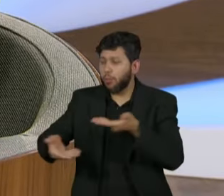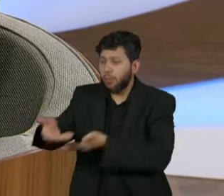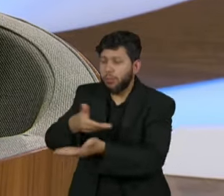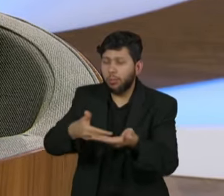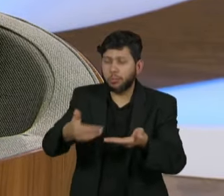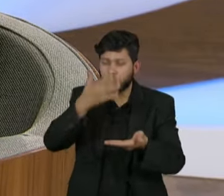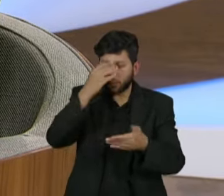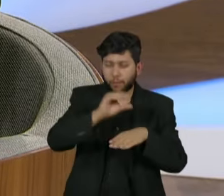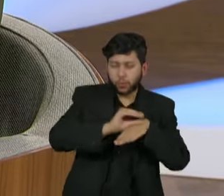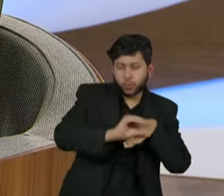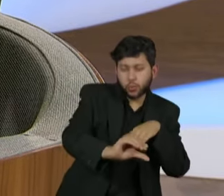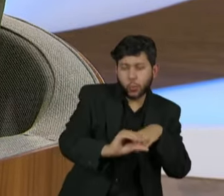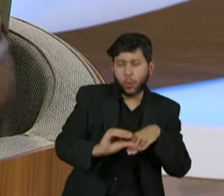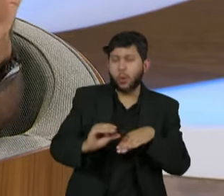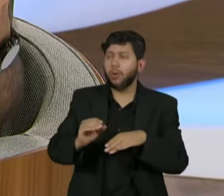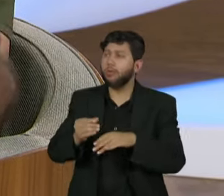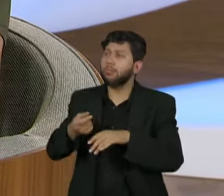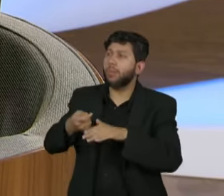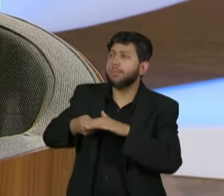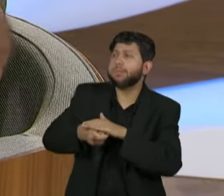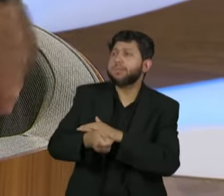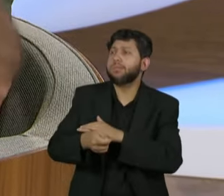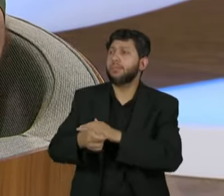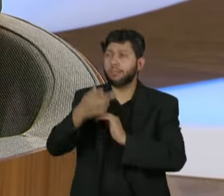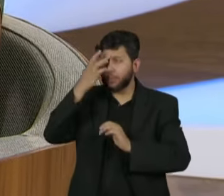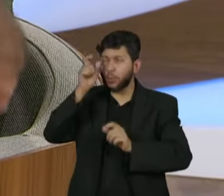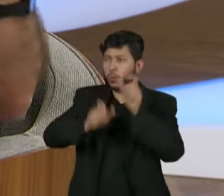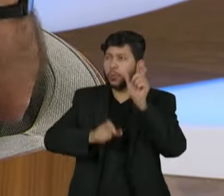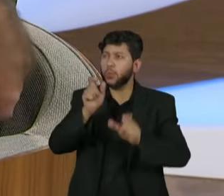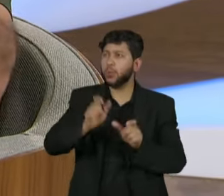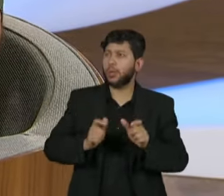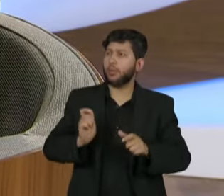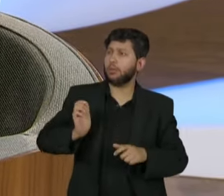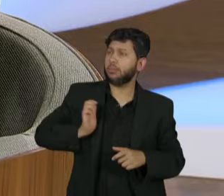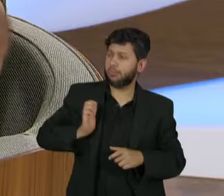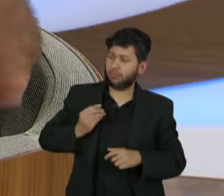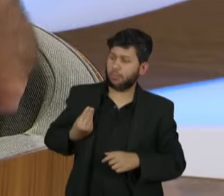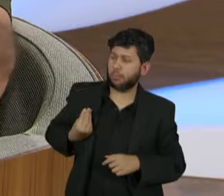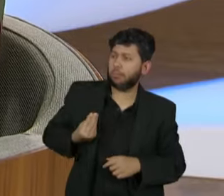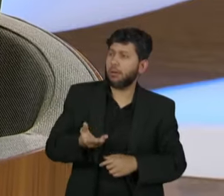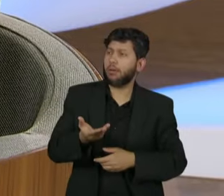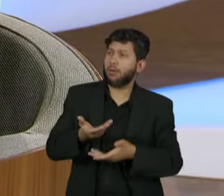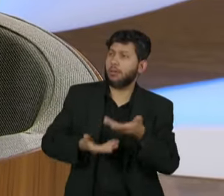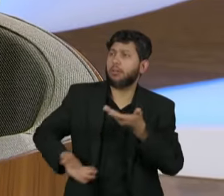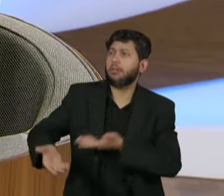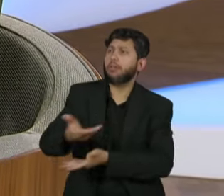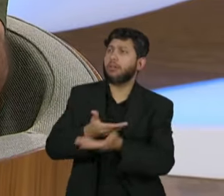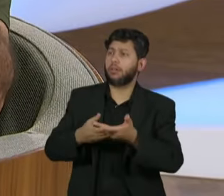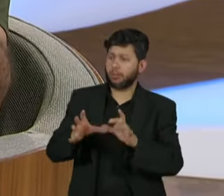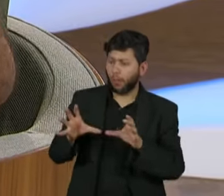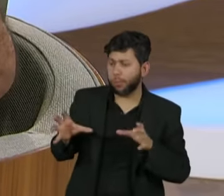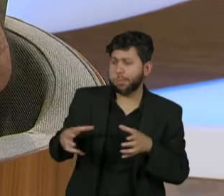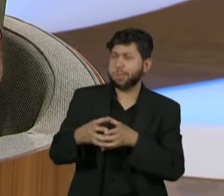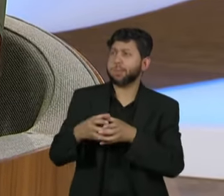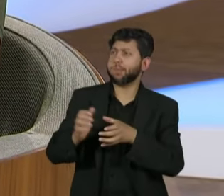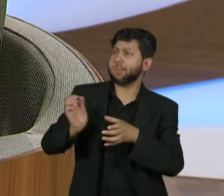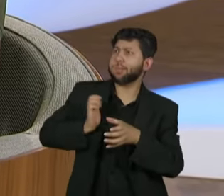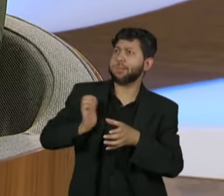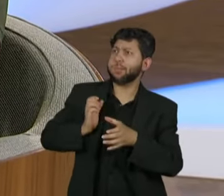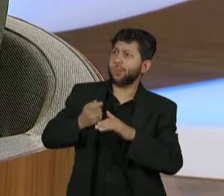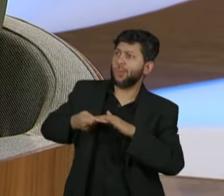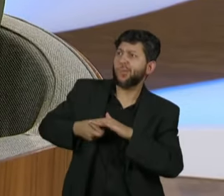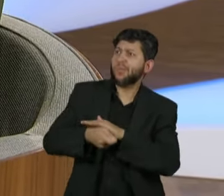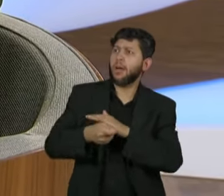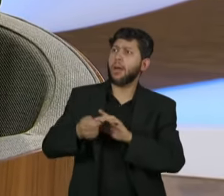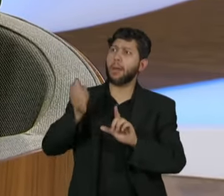investidor de bolsa de investimento do grande público de uma classe média muito muito grande potencialmente muito rica que